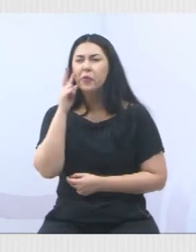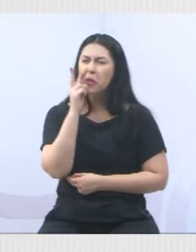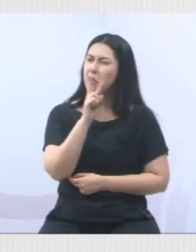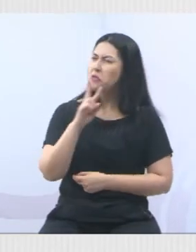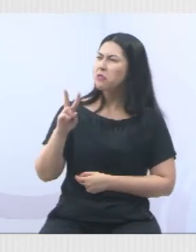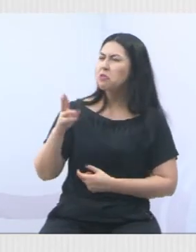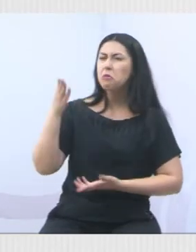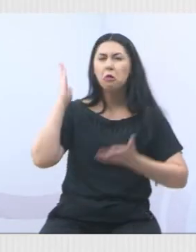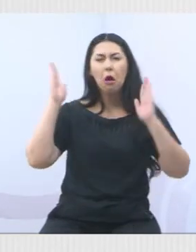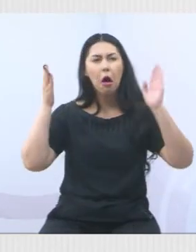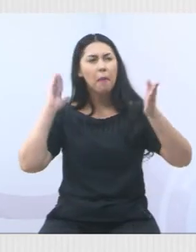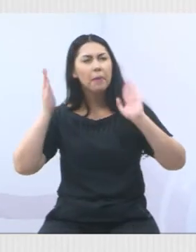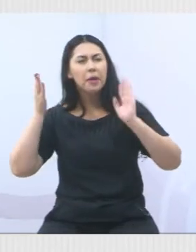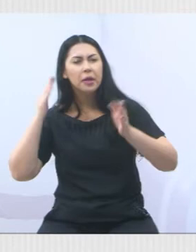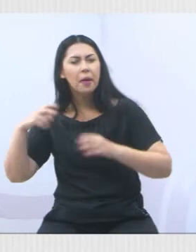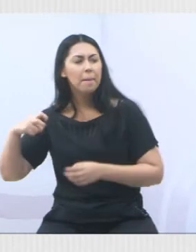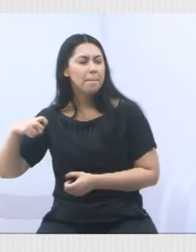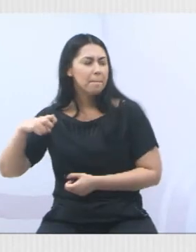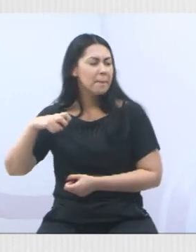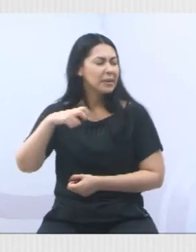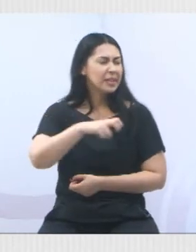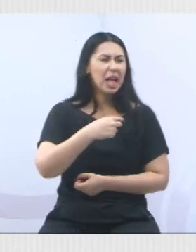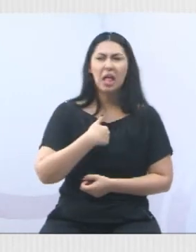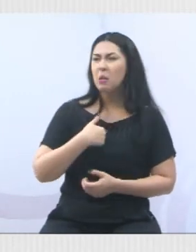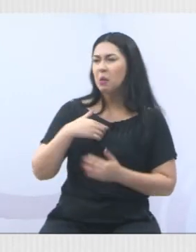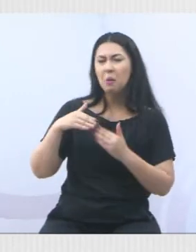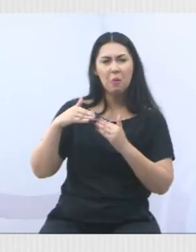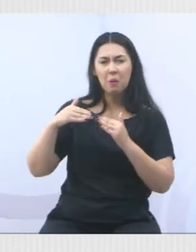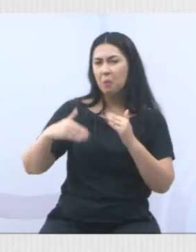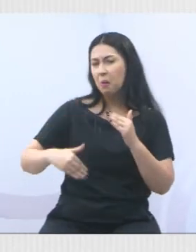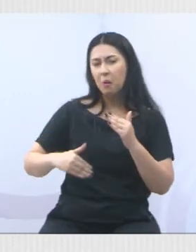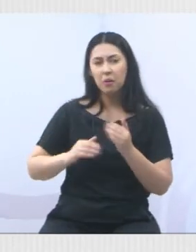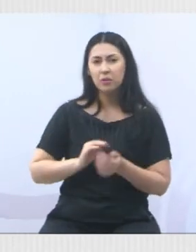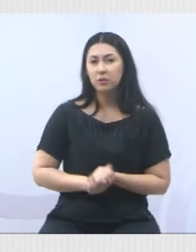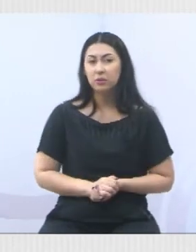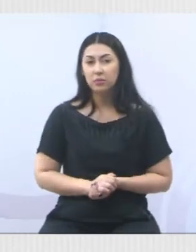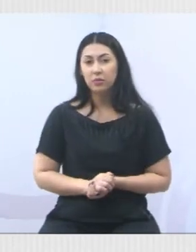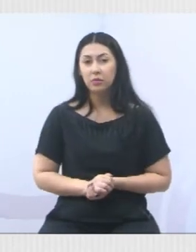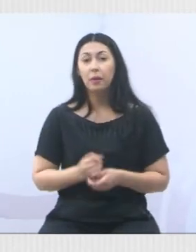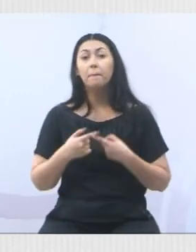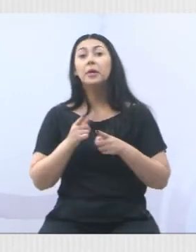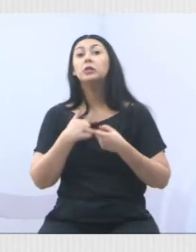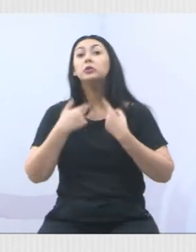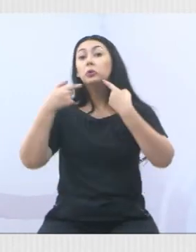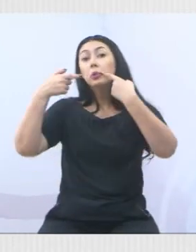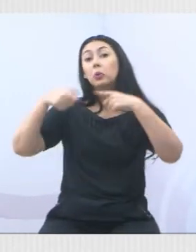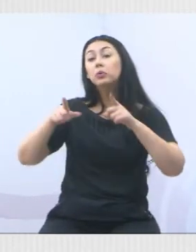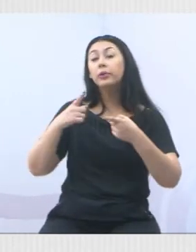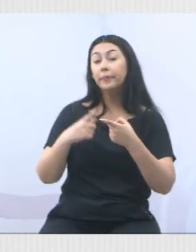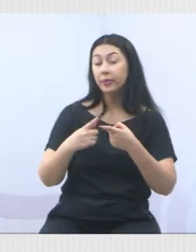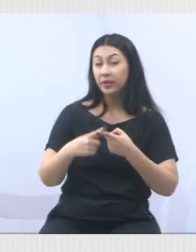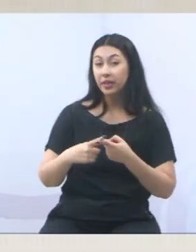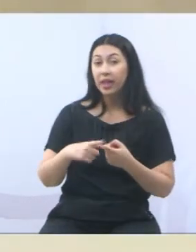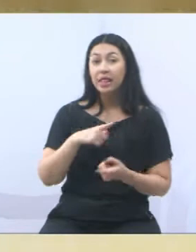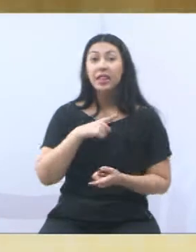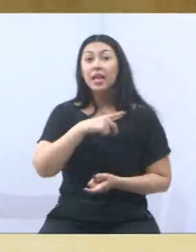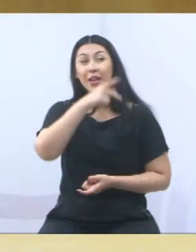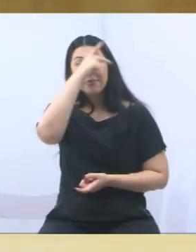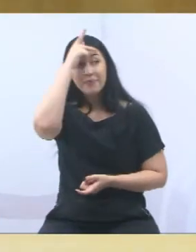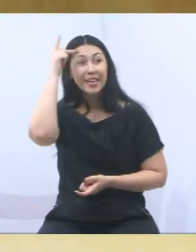carroça perambulando pela cidade. Eu sou contra a carroça e todo mundo sabe disso, não vou negar. Mas por que eu sou contra? Porque muitos